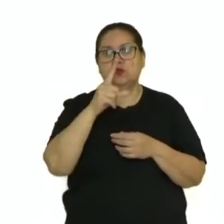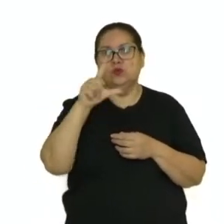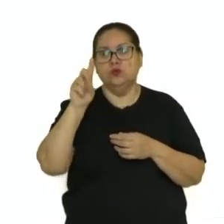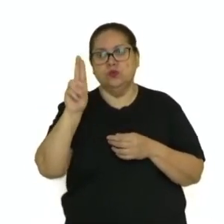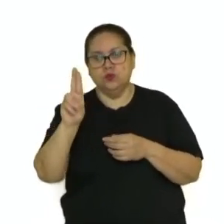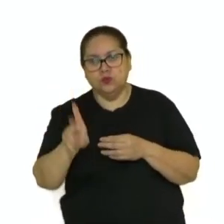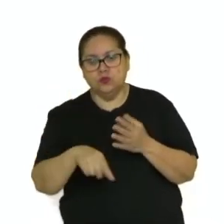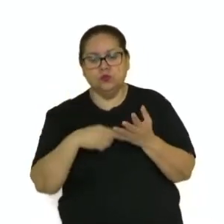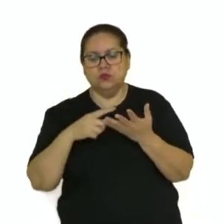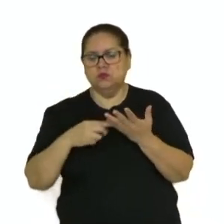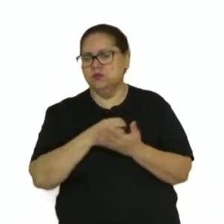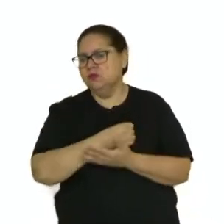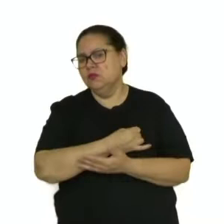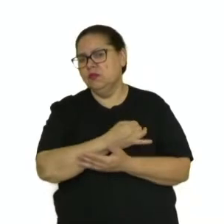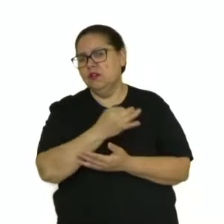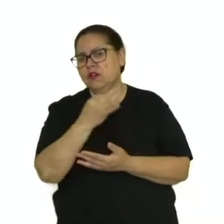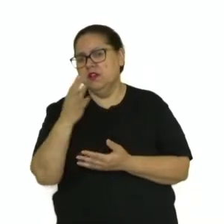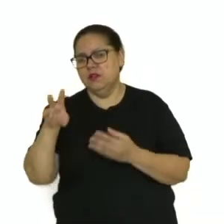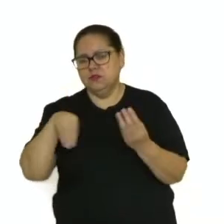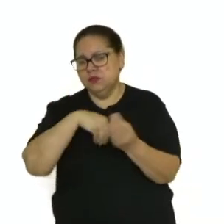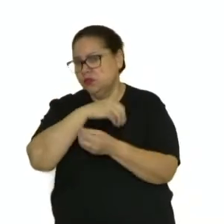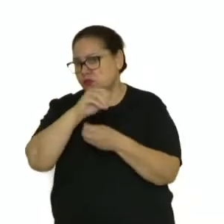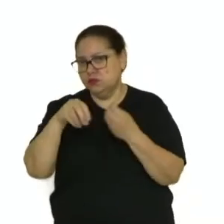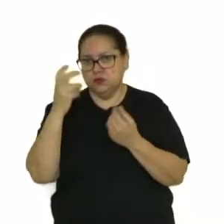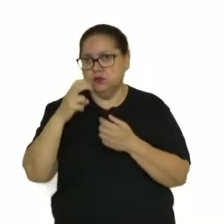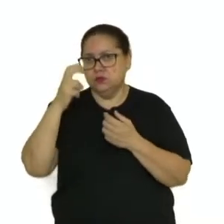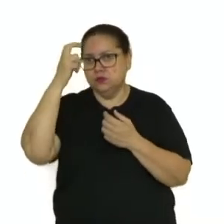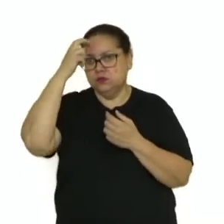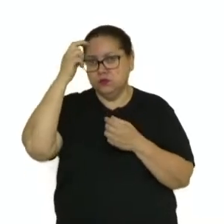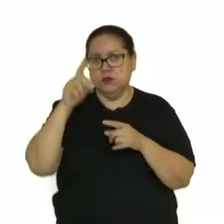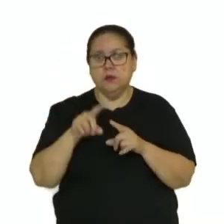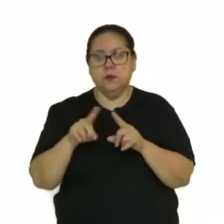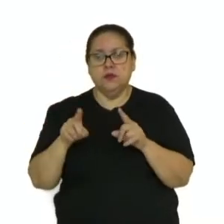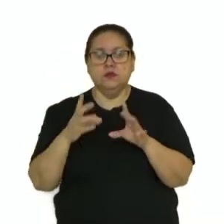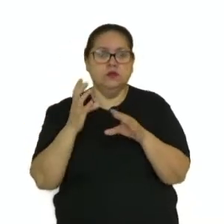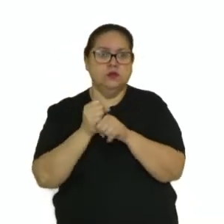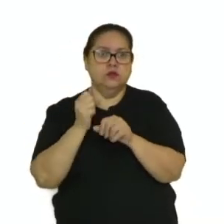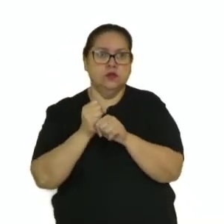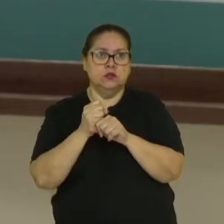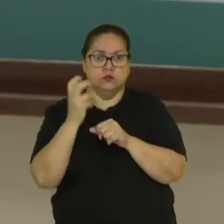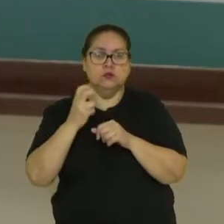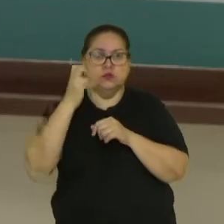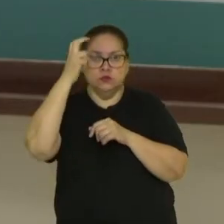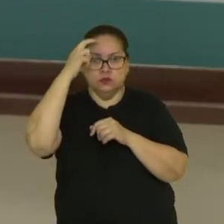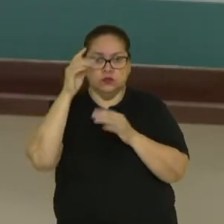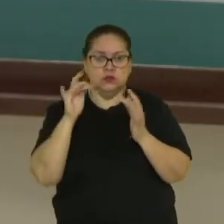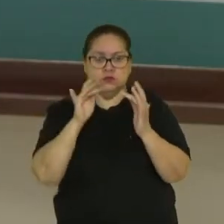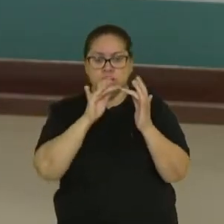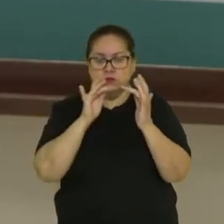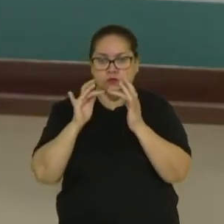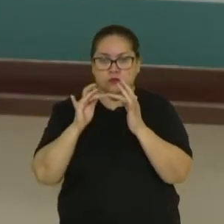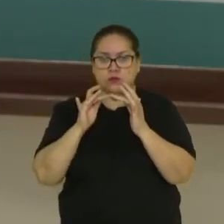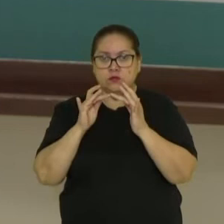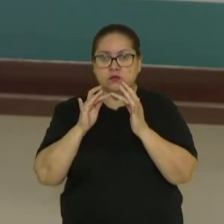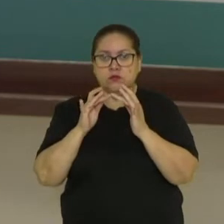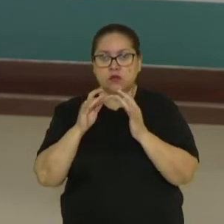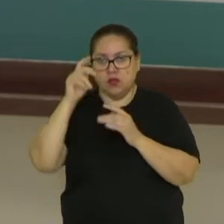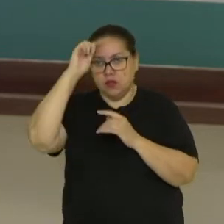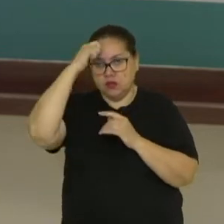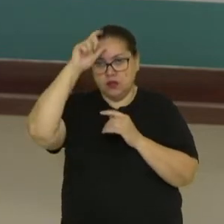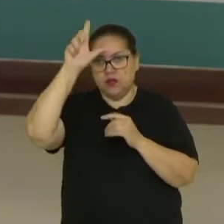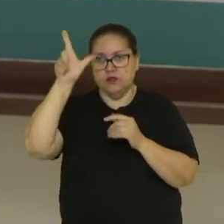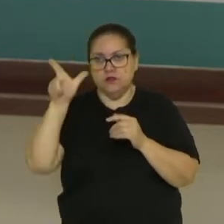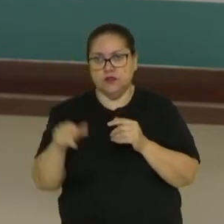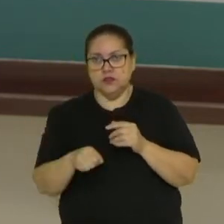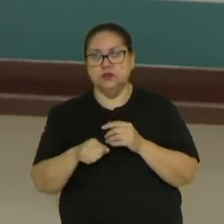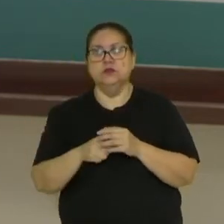também várias. Então é uma miscelânea, né, de culturas, mas de um modo geral são culturas ligadas ao mundo africano, né?